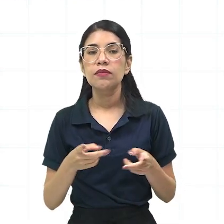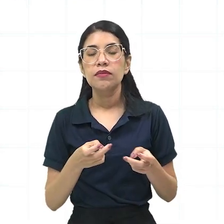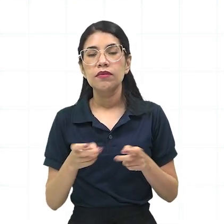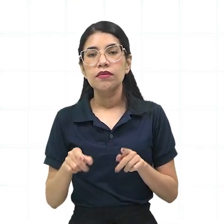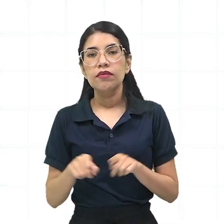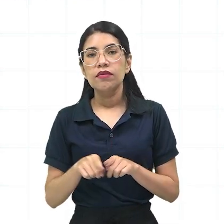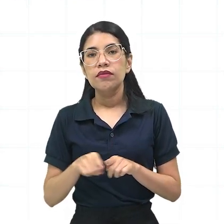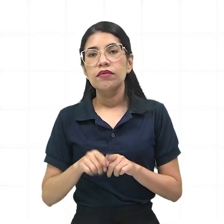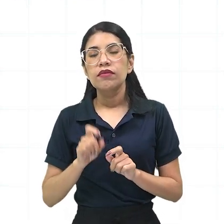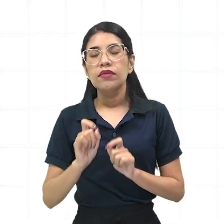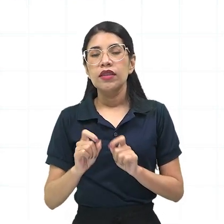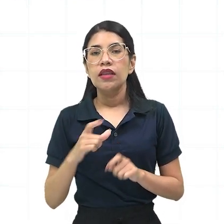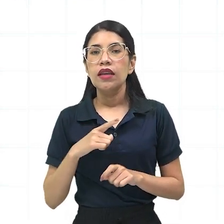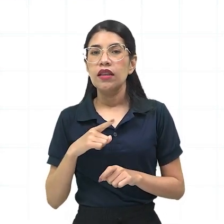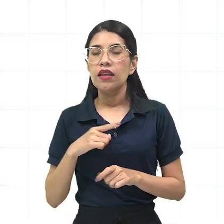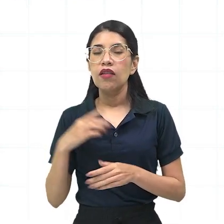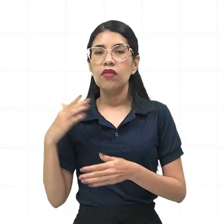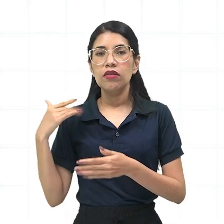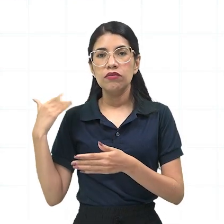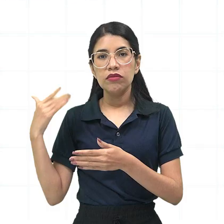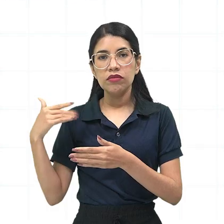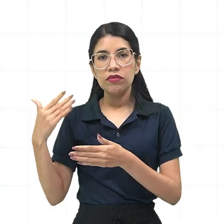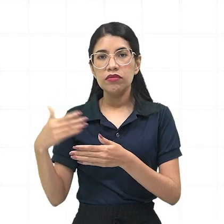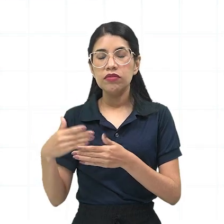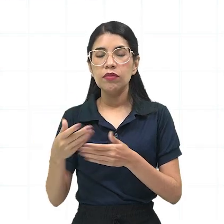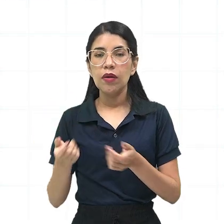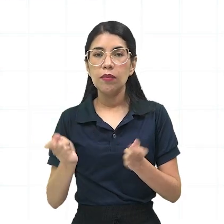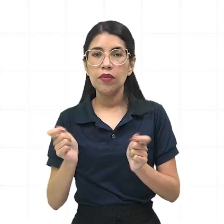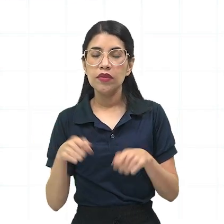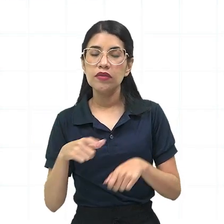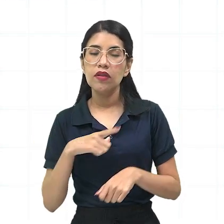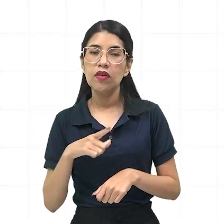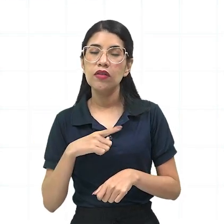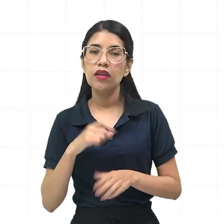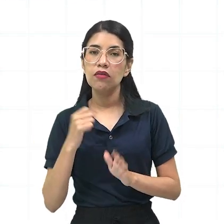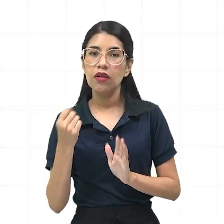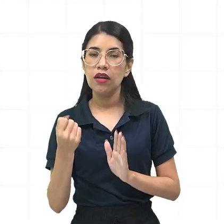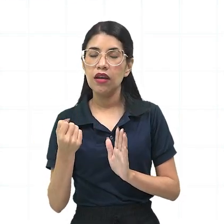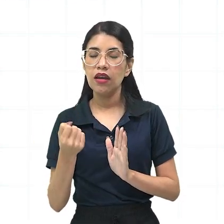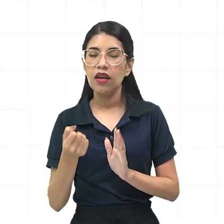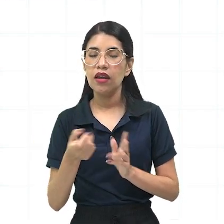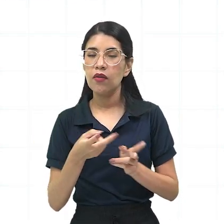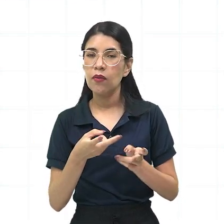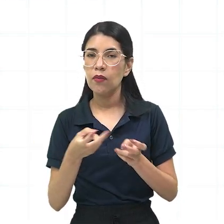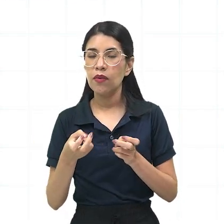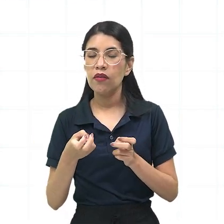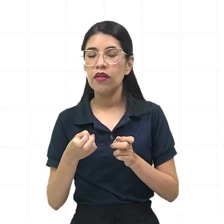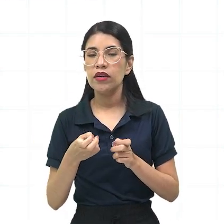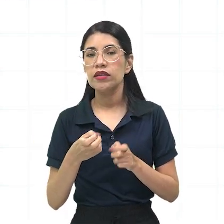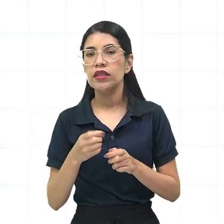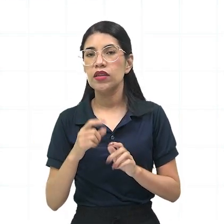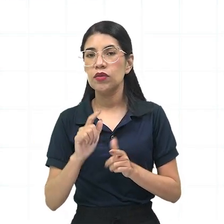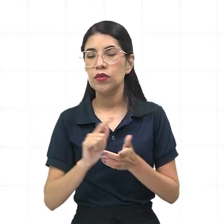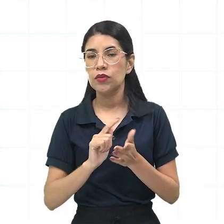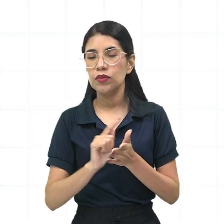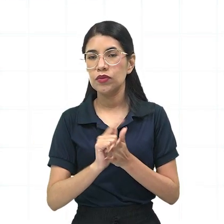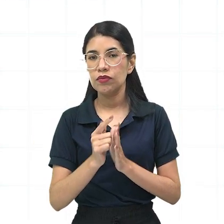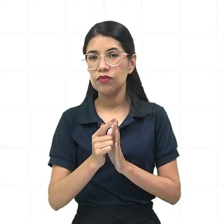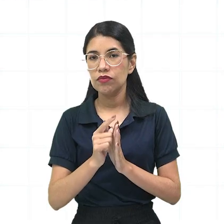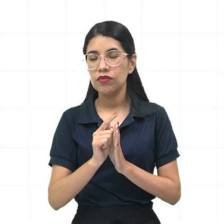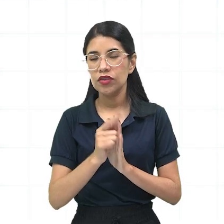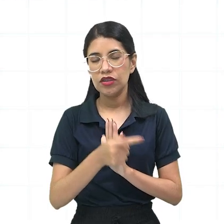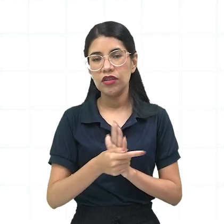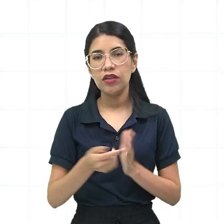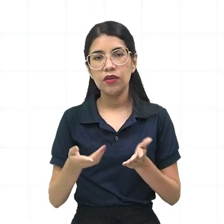que houve uma trajetória para que a gente tivesse o reconhecimento do samba como um gênero que nos representa